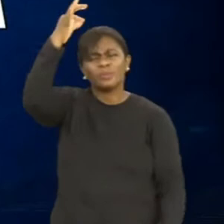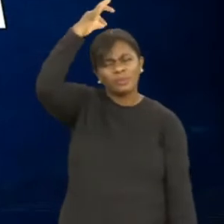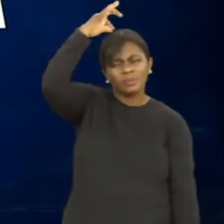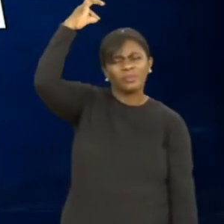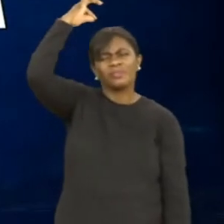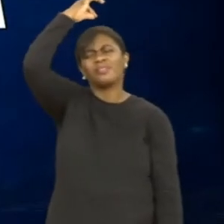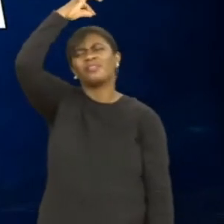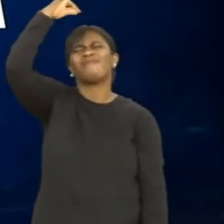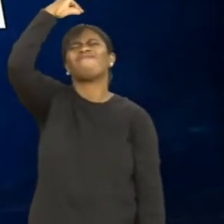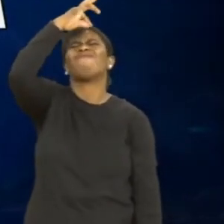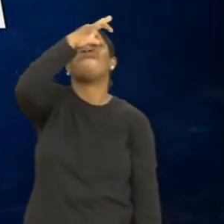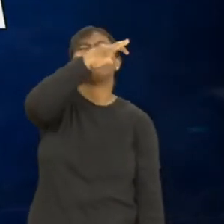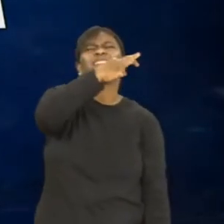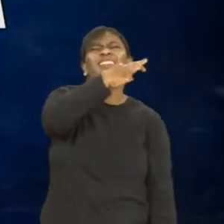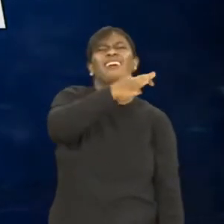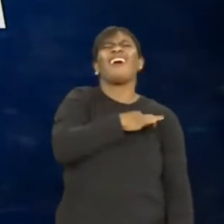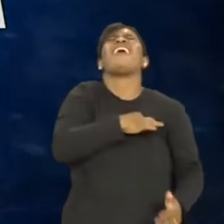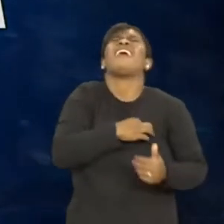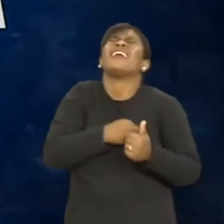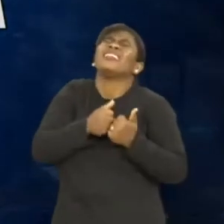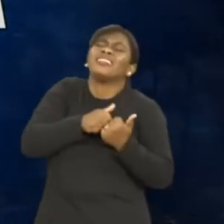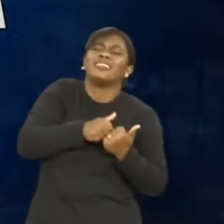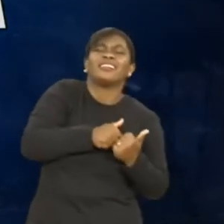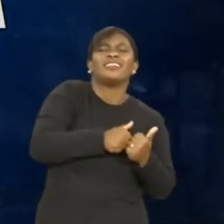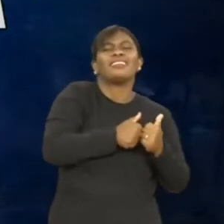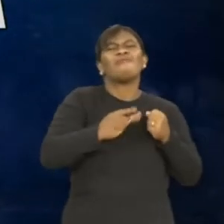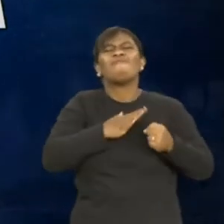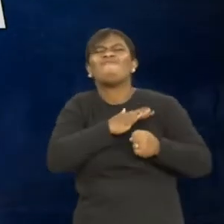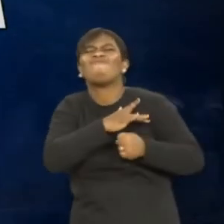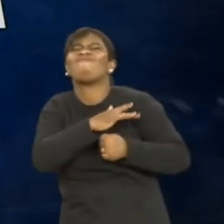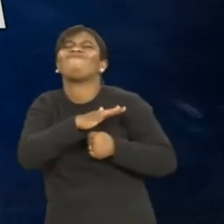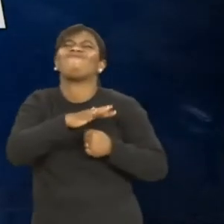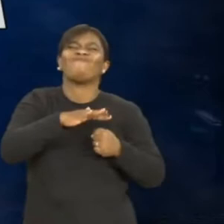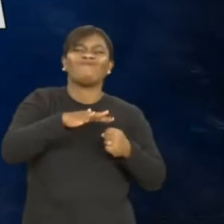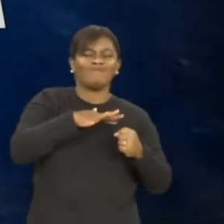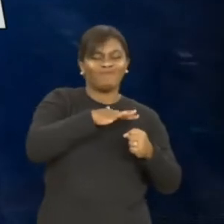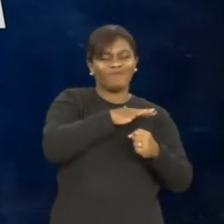batiza com o Espírito Santo, me batiza com